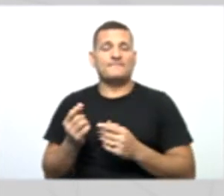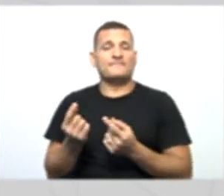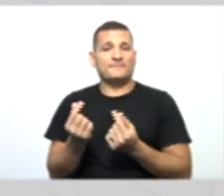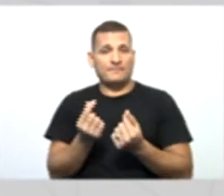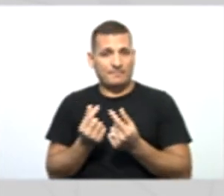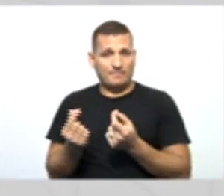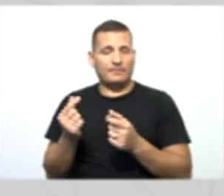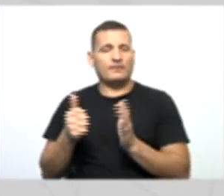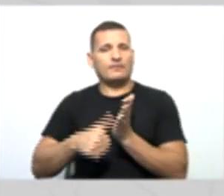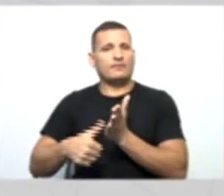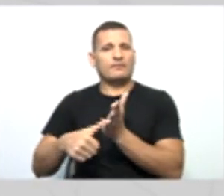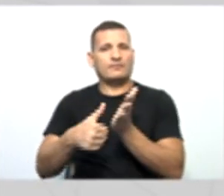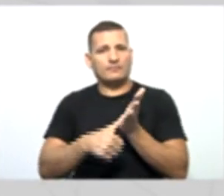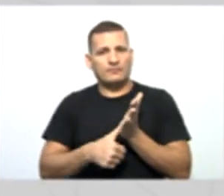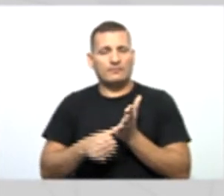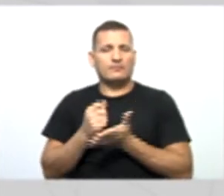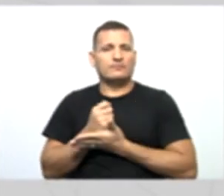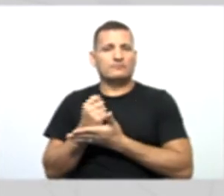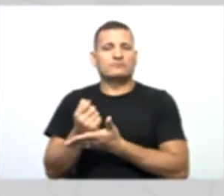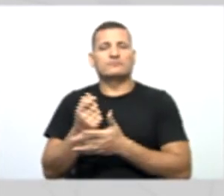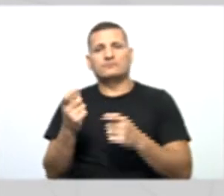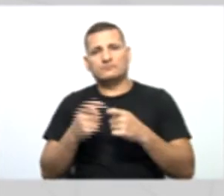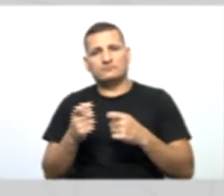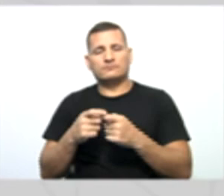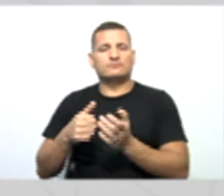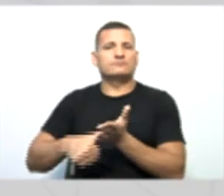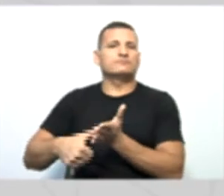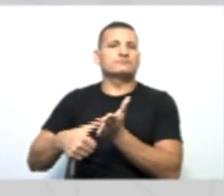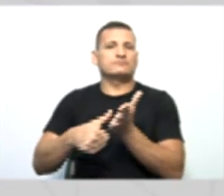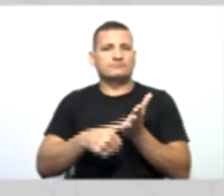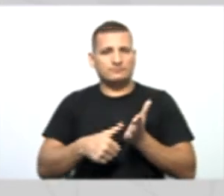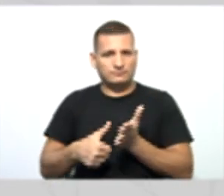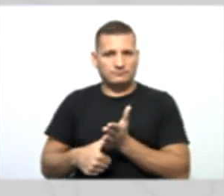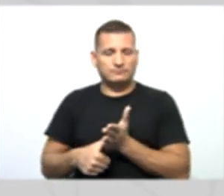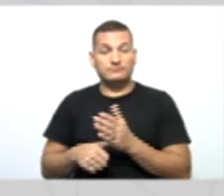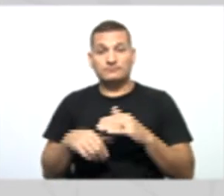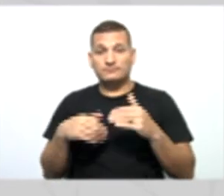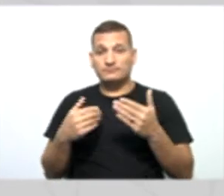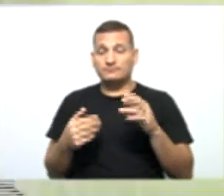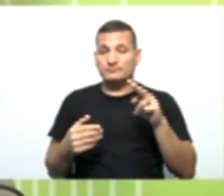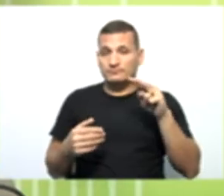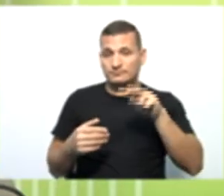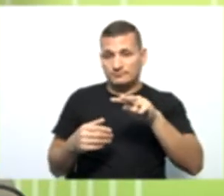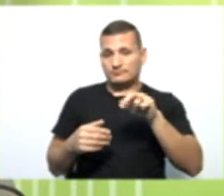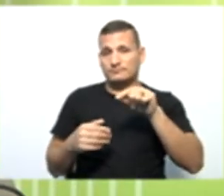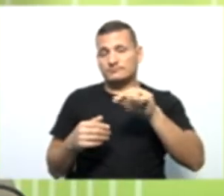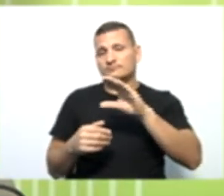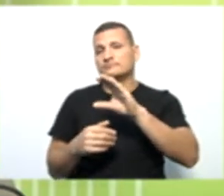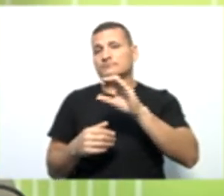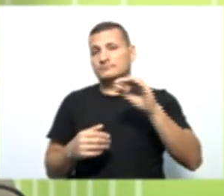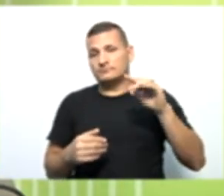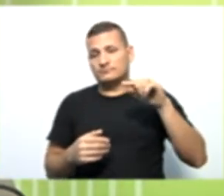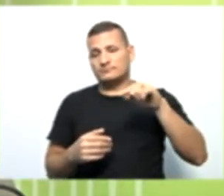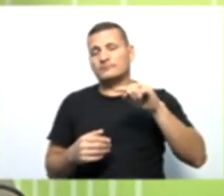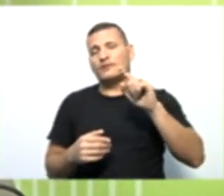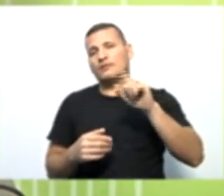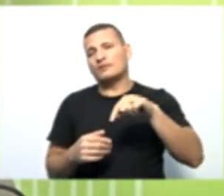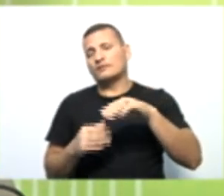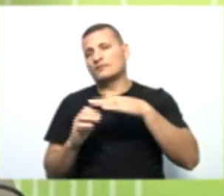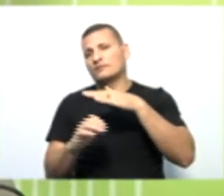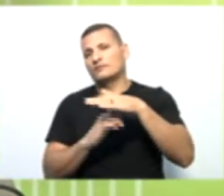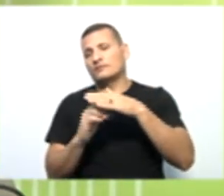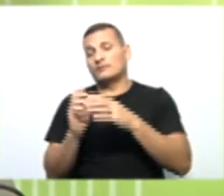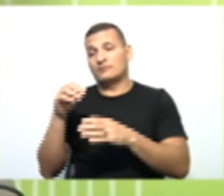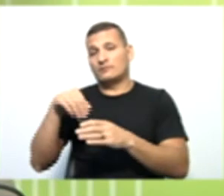cooperados, além de assistência médica dos cooperados. Então, veja que é uma cooperativa que se insere como um negócio